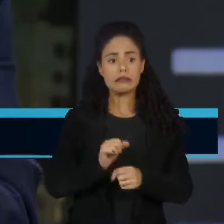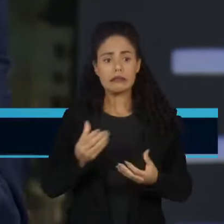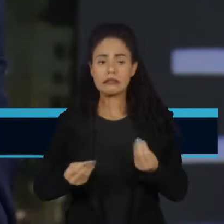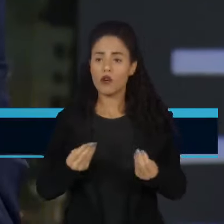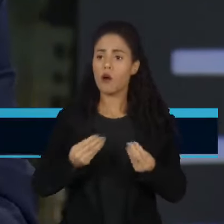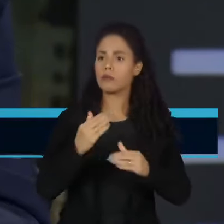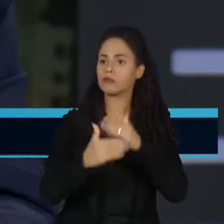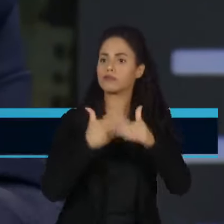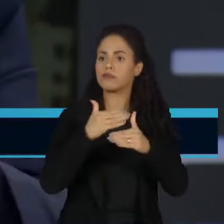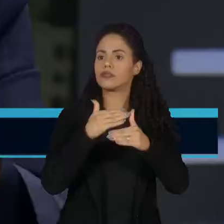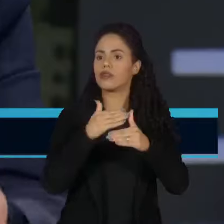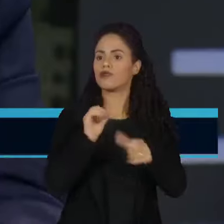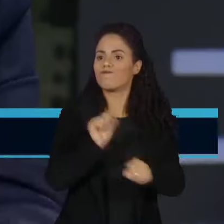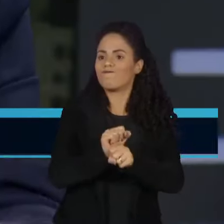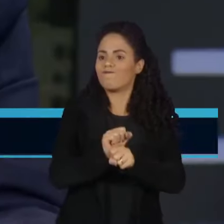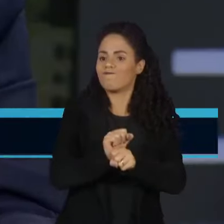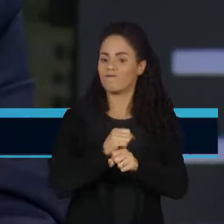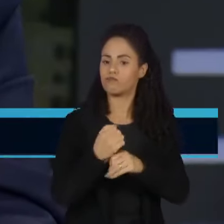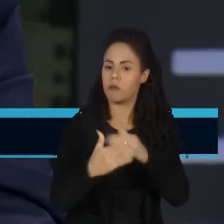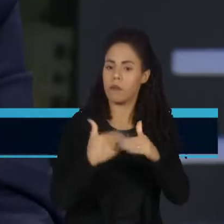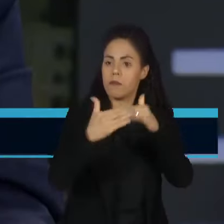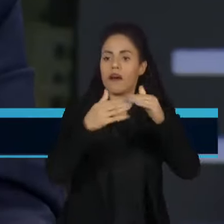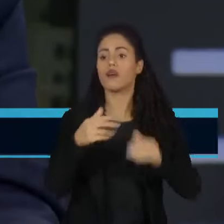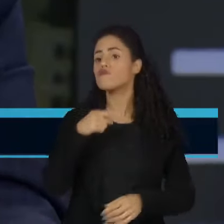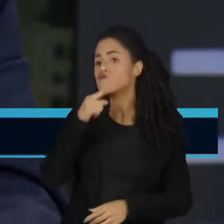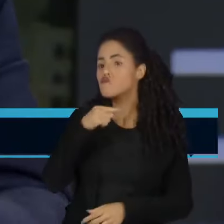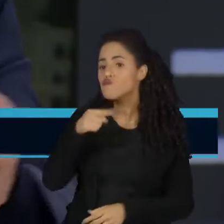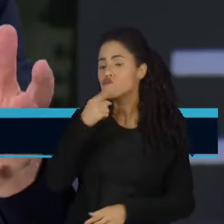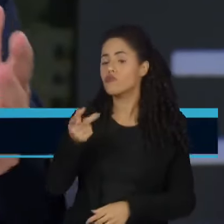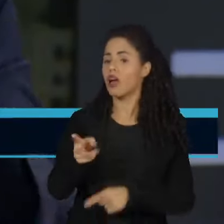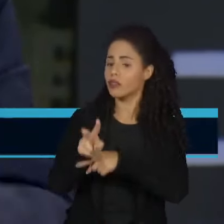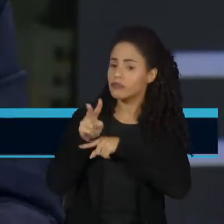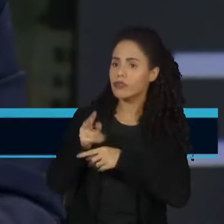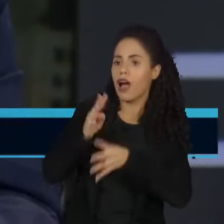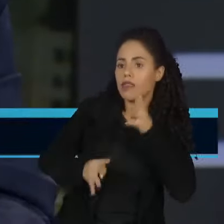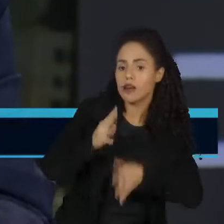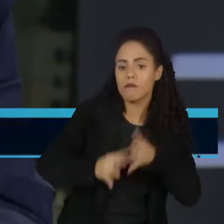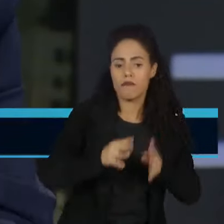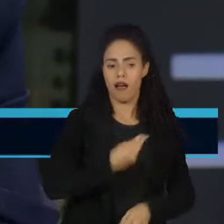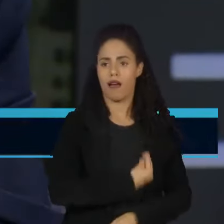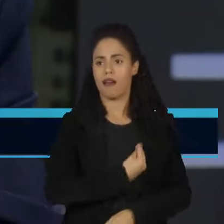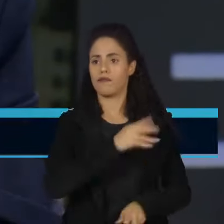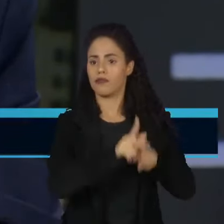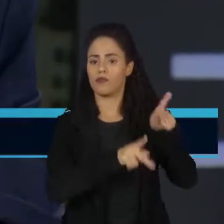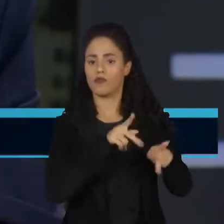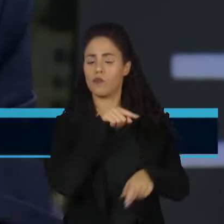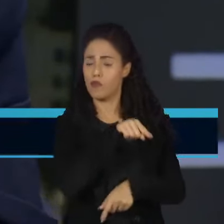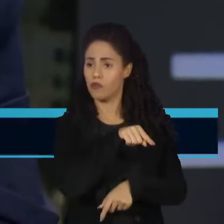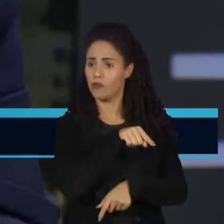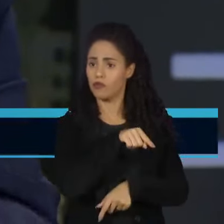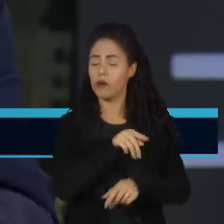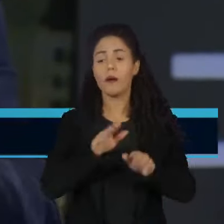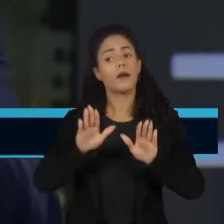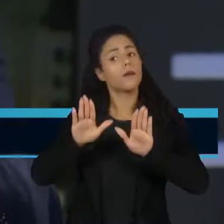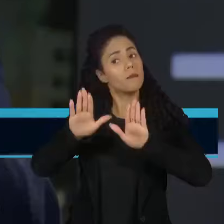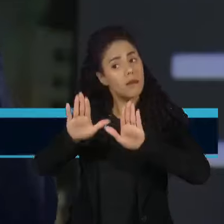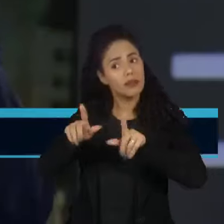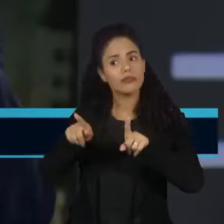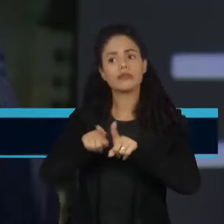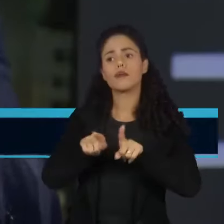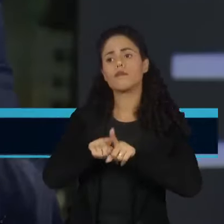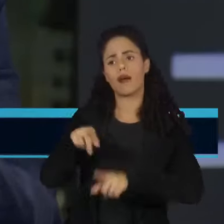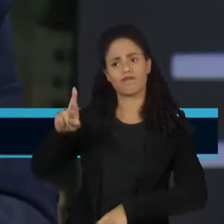investimentos, o avanço da economia, a expansão do crédito, a vida das pessoas e etc, etc. Quer dizer, em parte, há